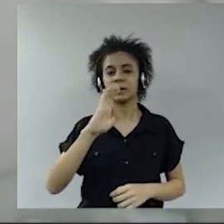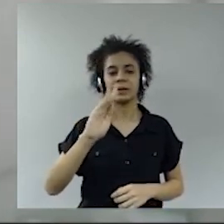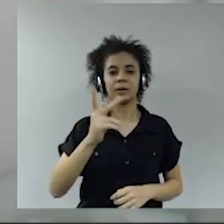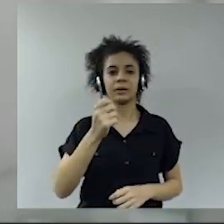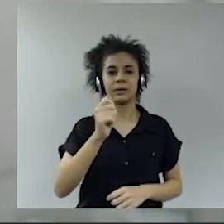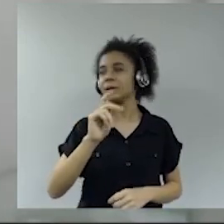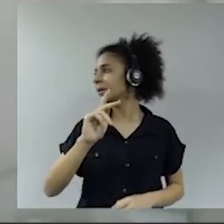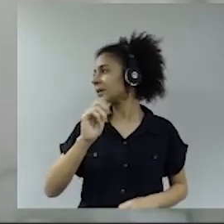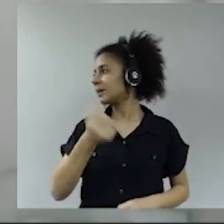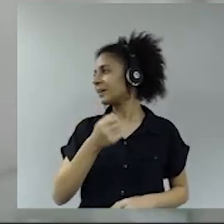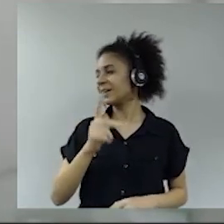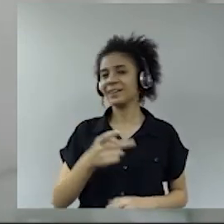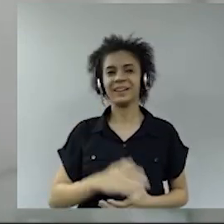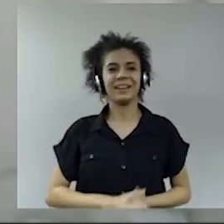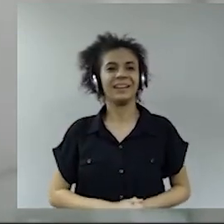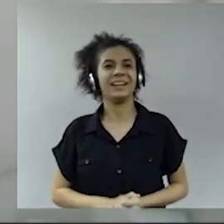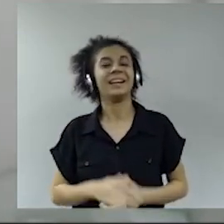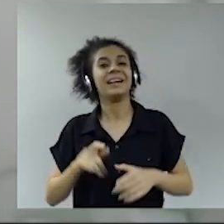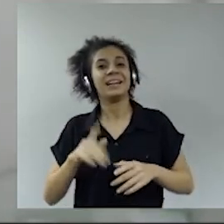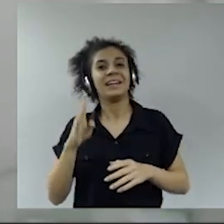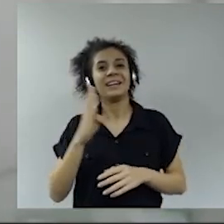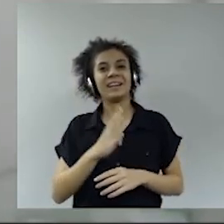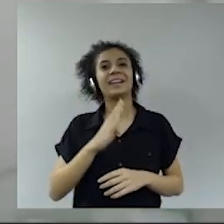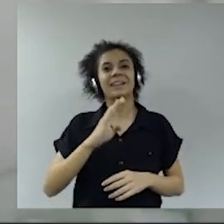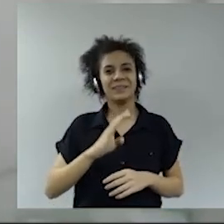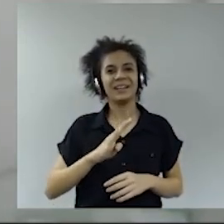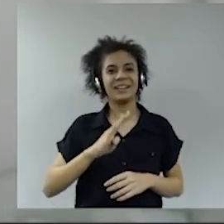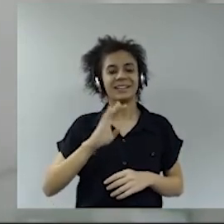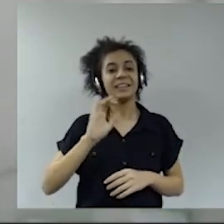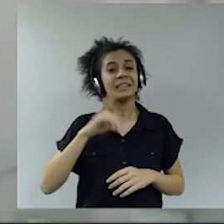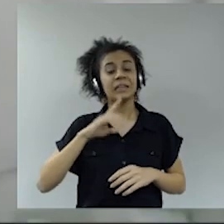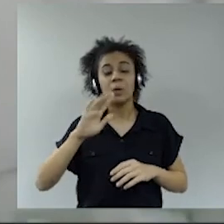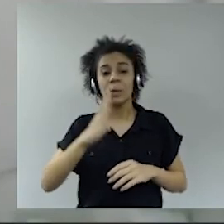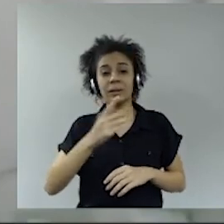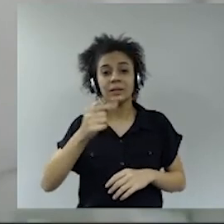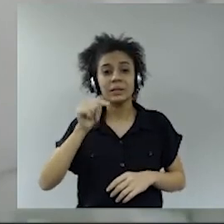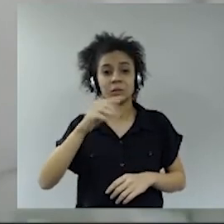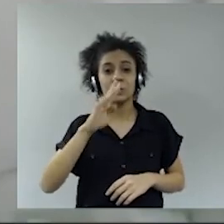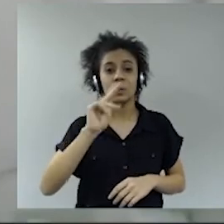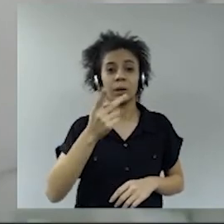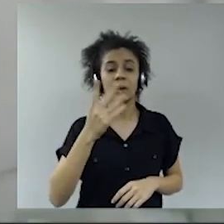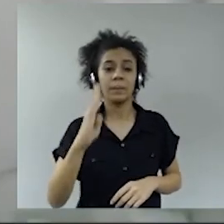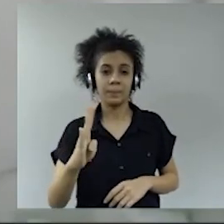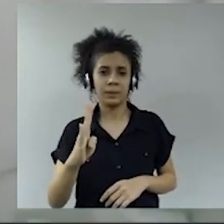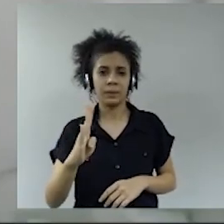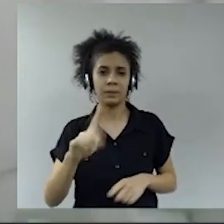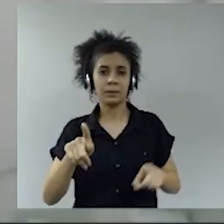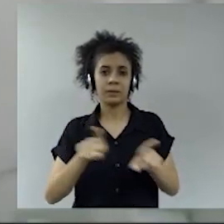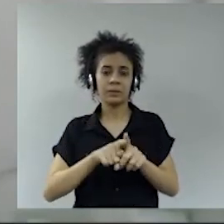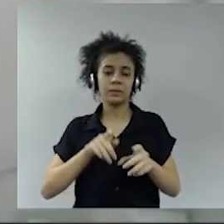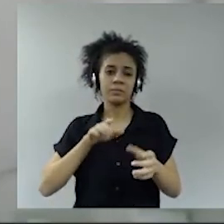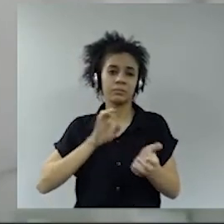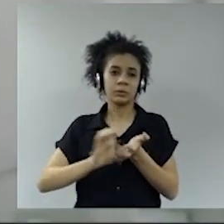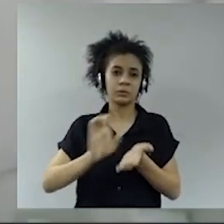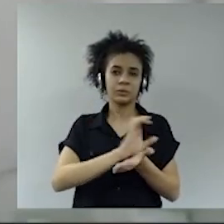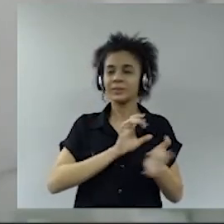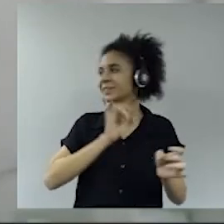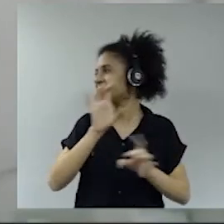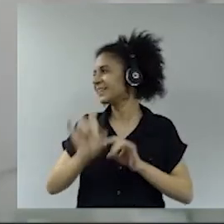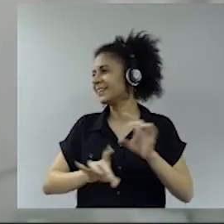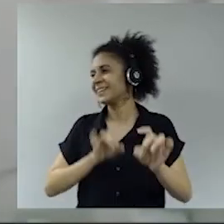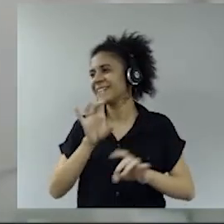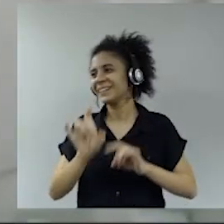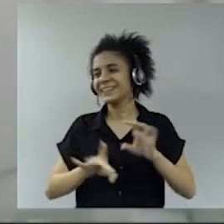ARESP e 47 mil de habeas corpus e 30 mil de recursos especiais. Isso demonstra